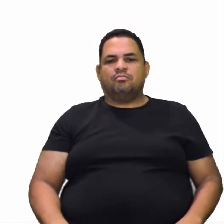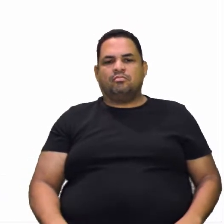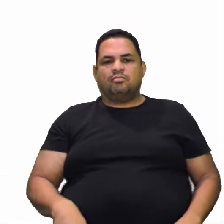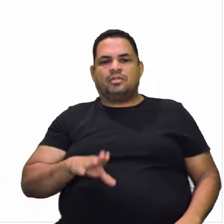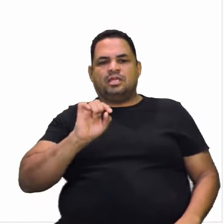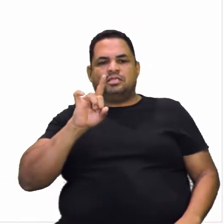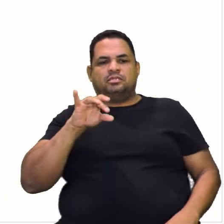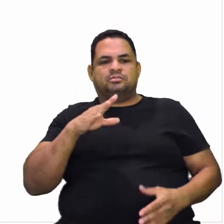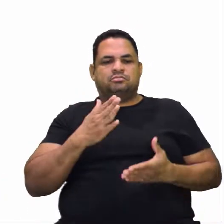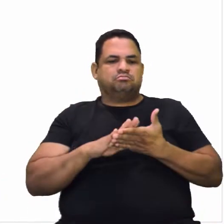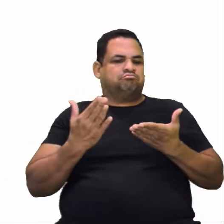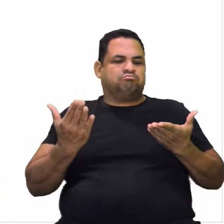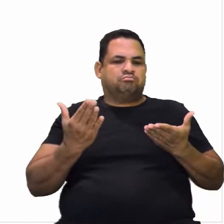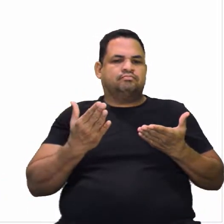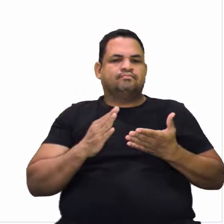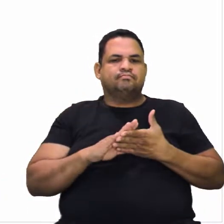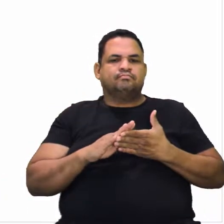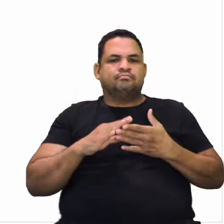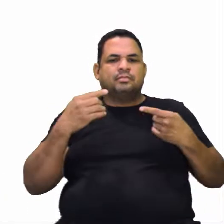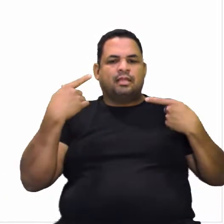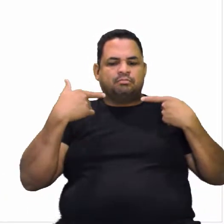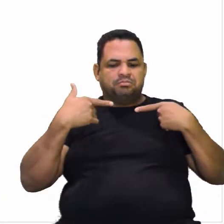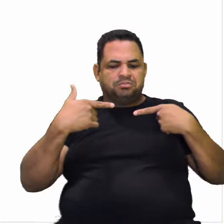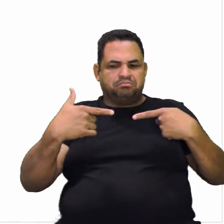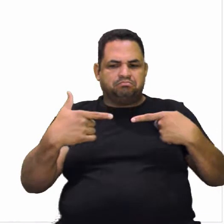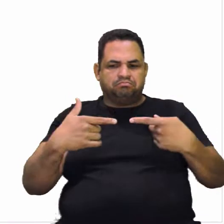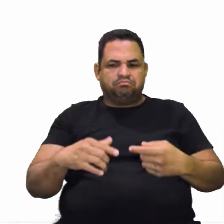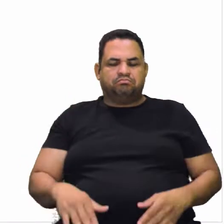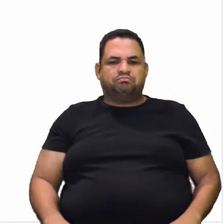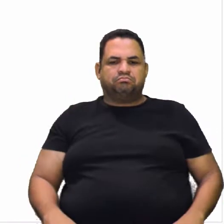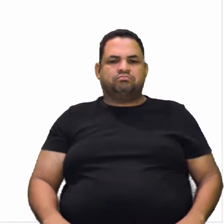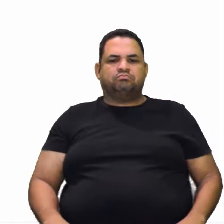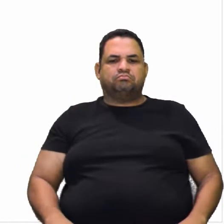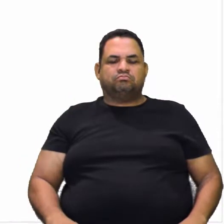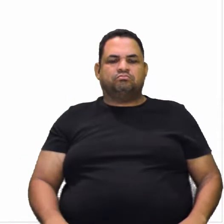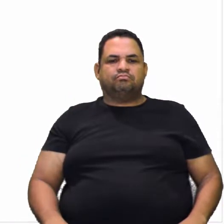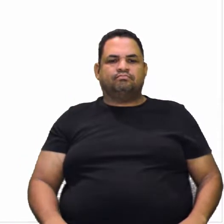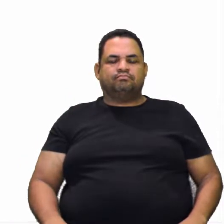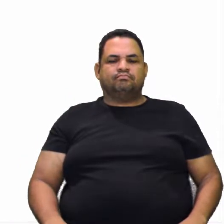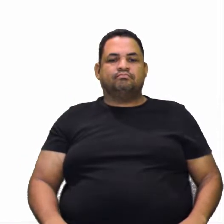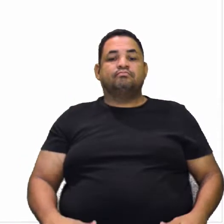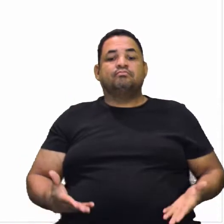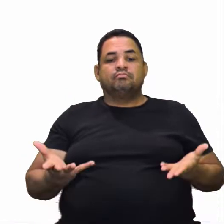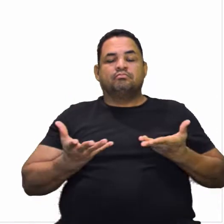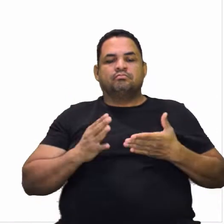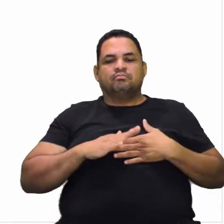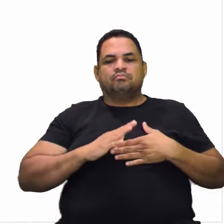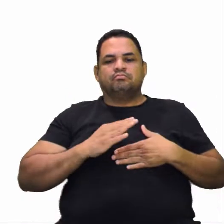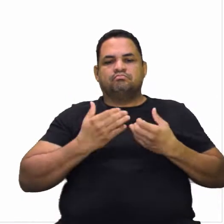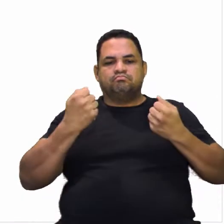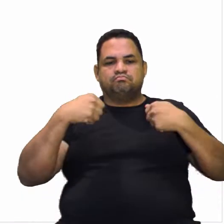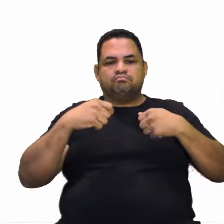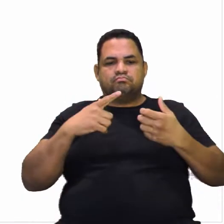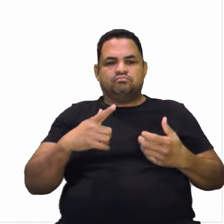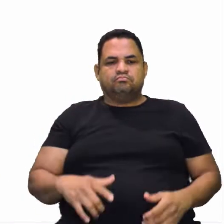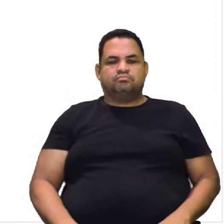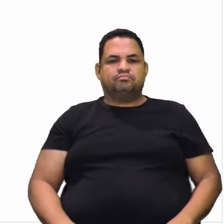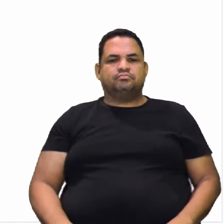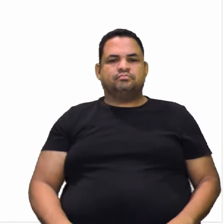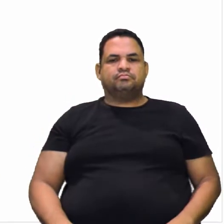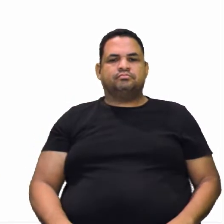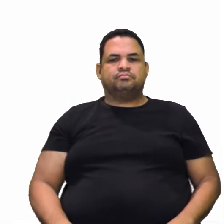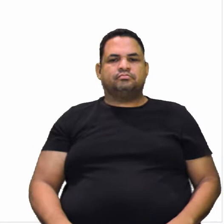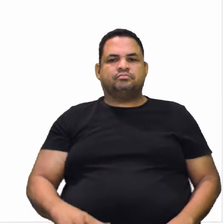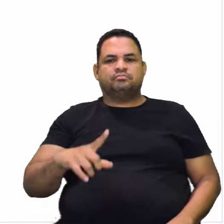Atenas. Muito pelo contrário, elas brigavam entre si pelo poder, porque elas eram cidades-estados. Elas